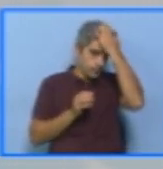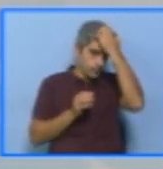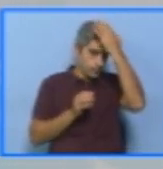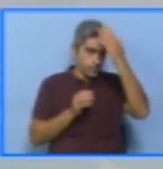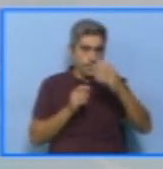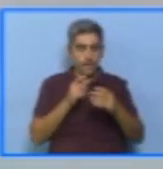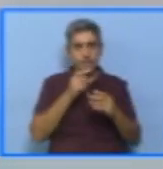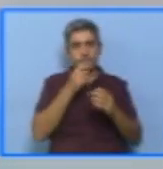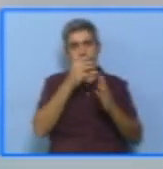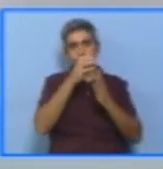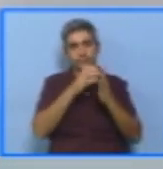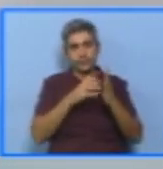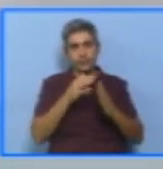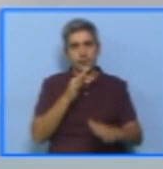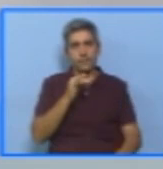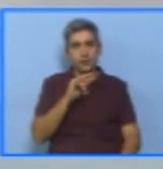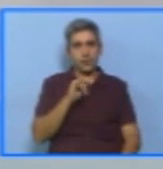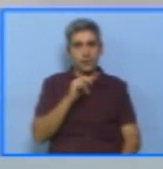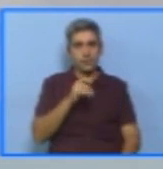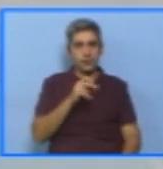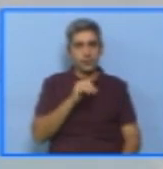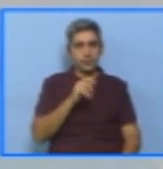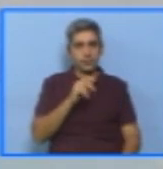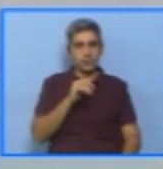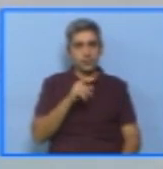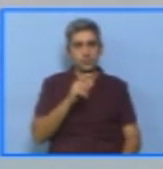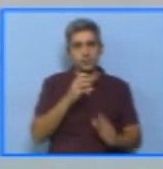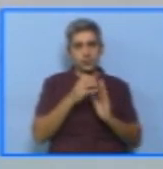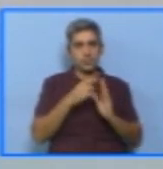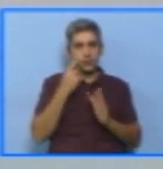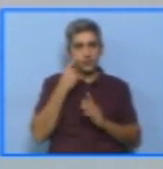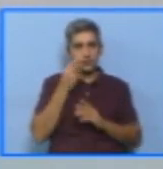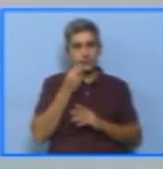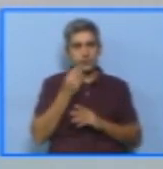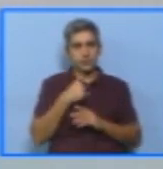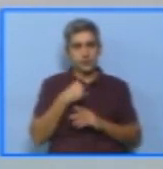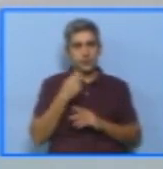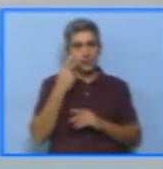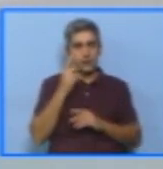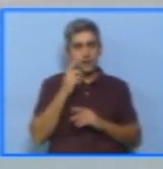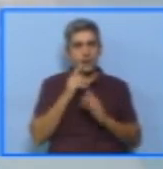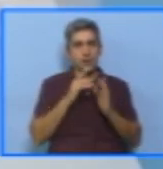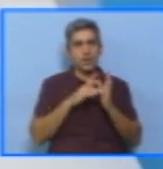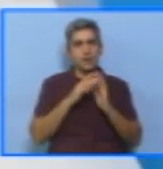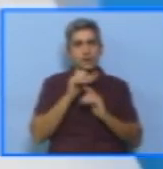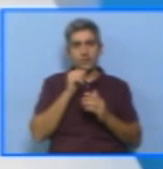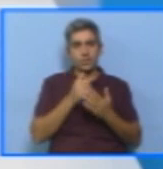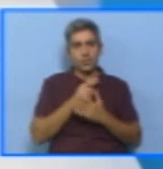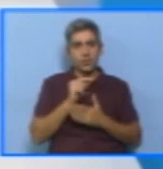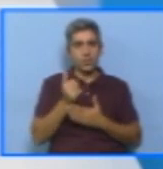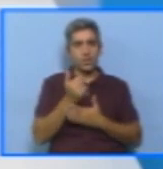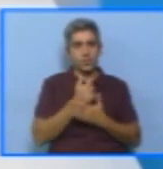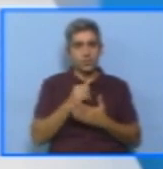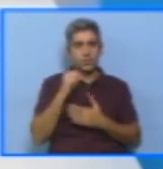nessa expressão muito também emblemática, que é conhecida, para mim viver é Cristo, morrer é lucro. Ele